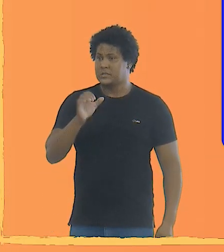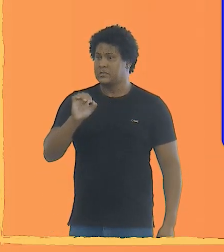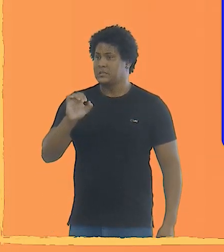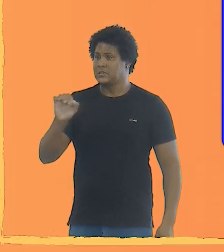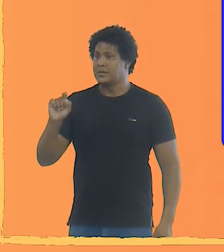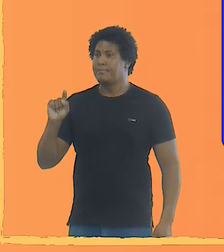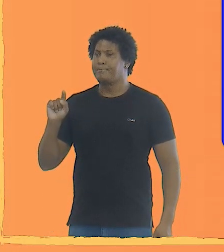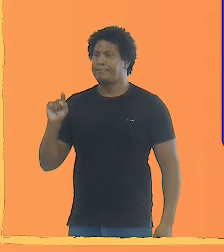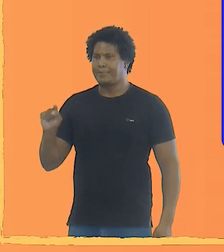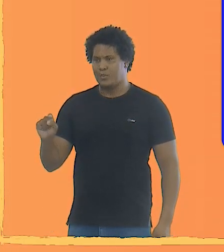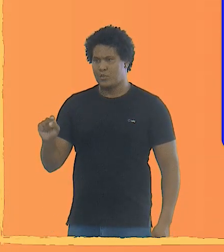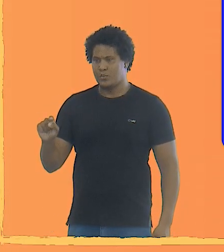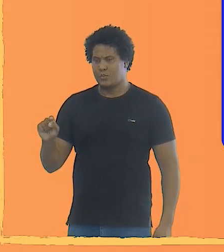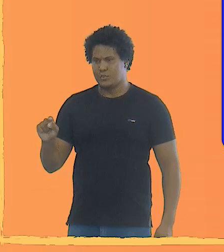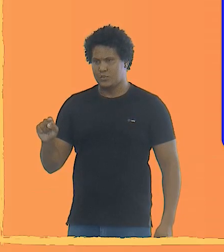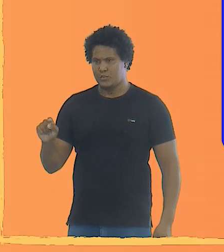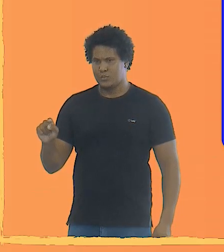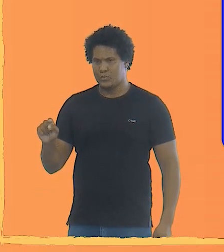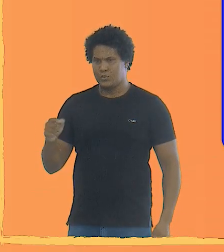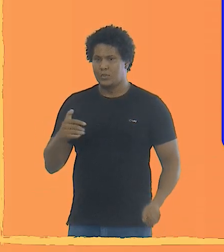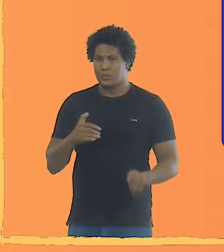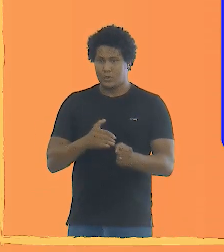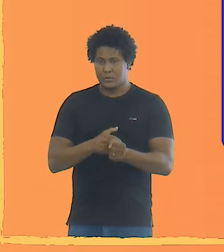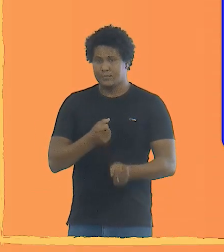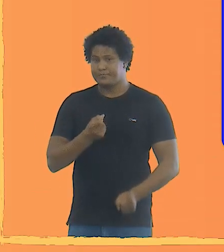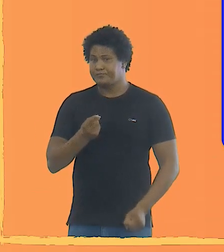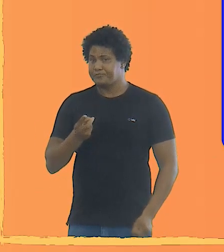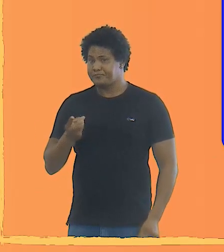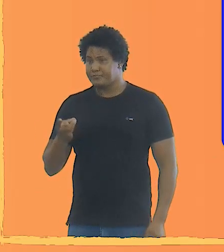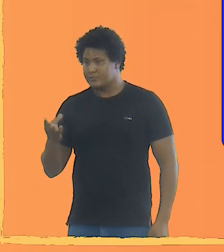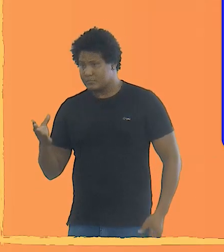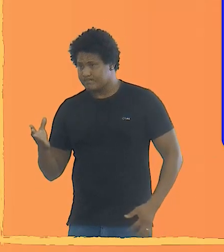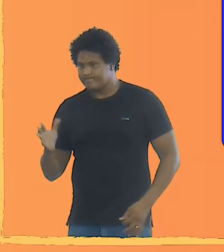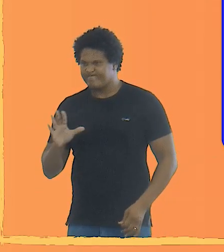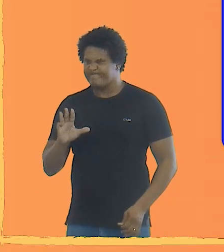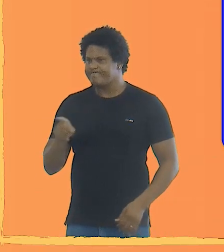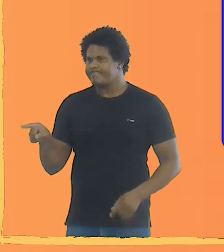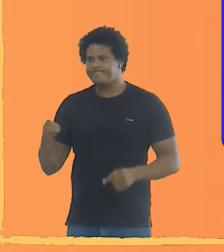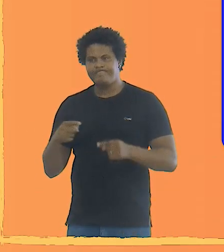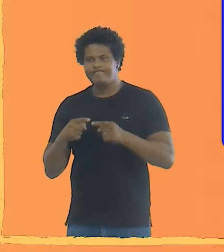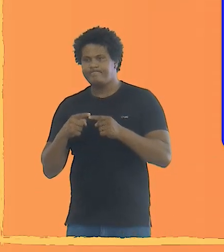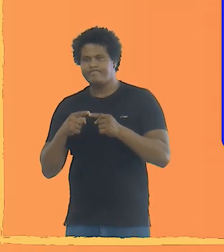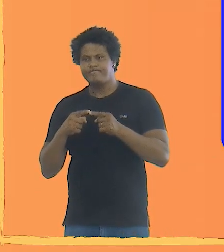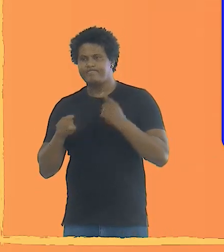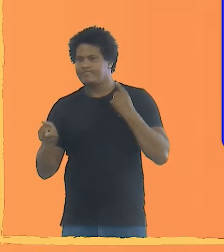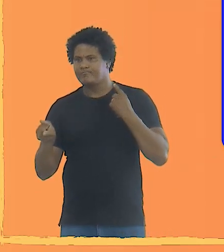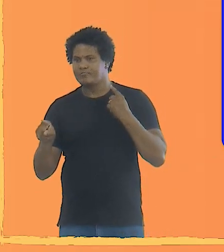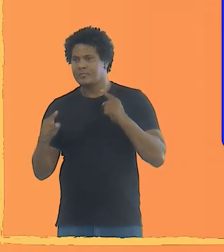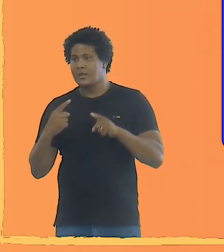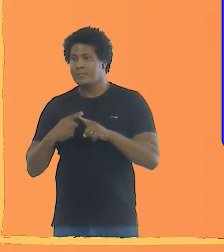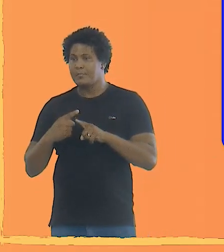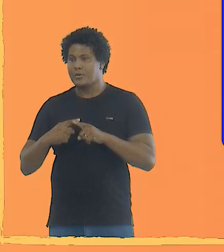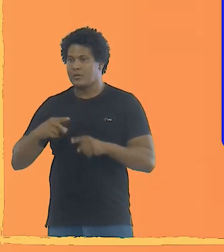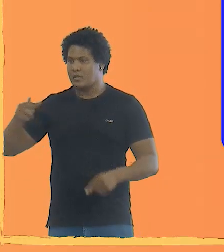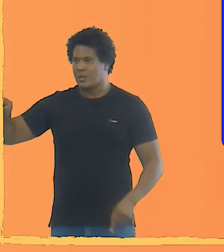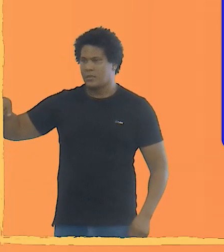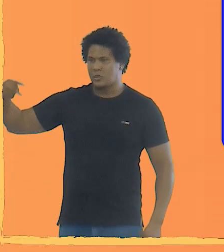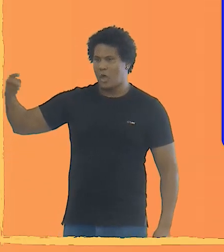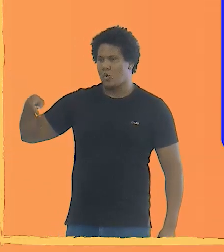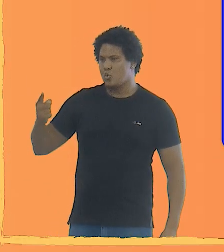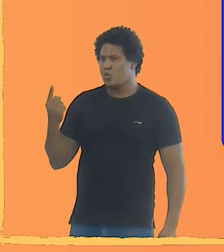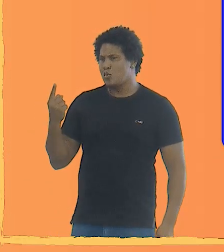2.600.000 senhas. Esse primeiro modelo. Vejam que esse modelo não serve para a questão. Porque a questão disse o quê? Tem que